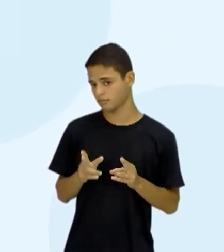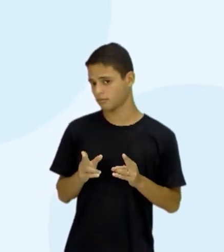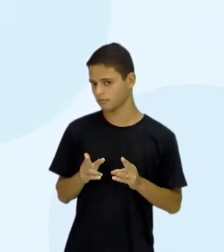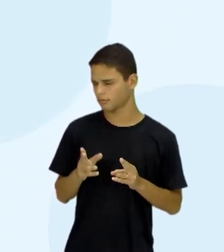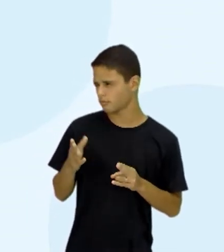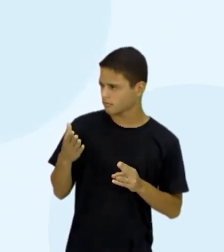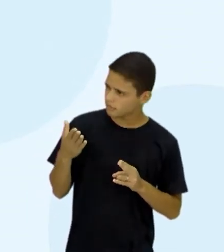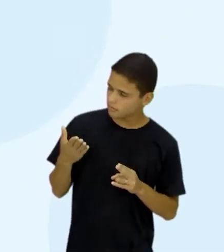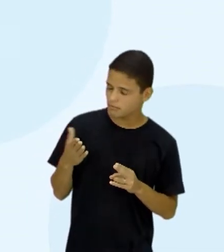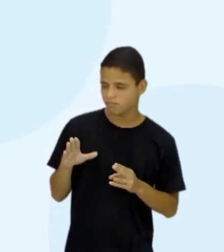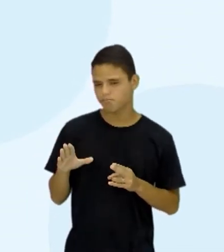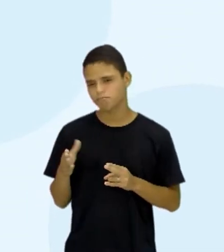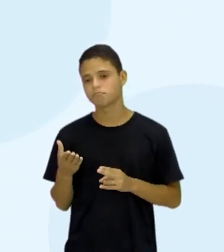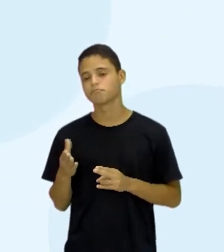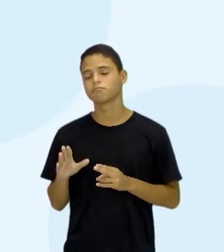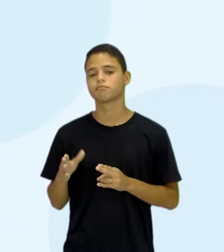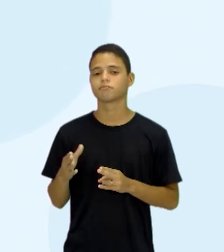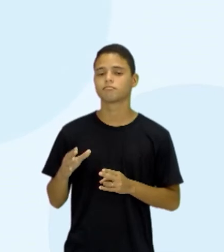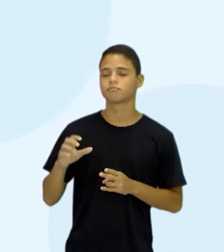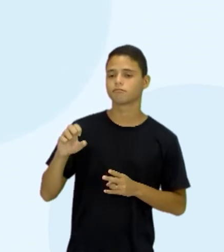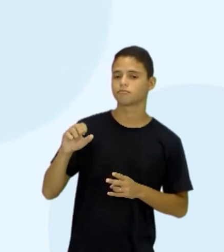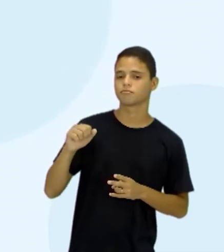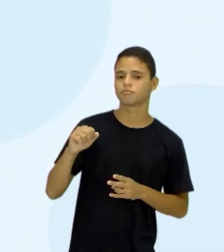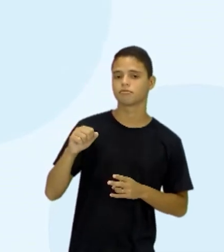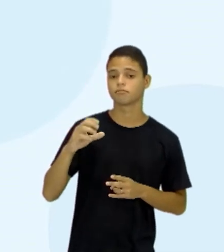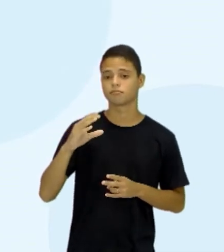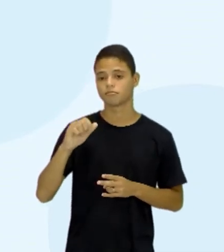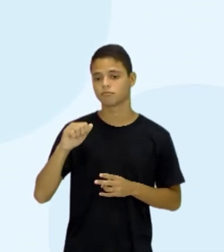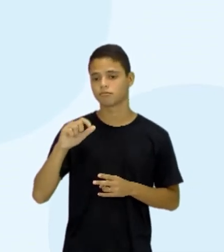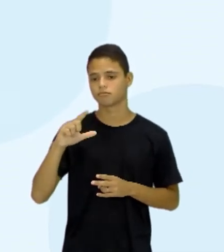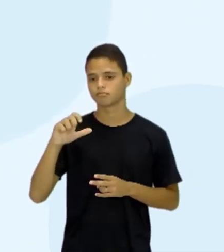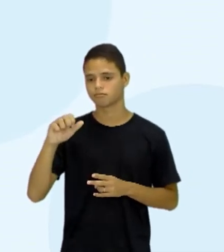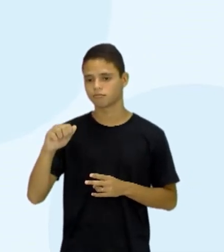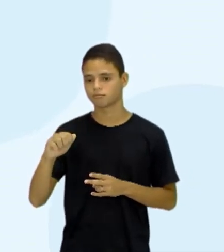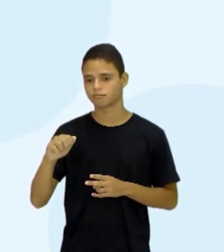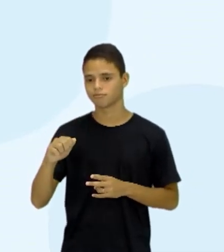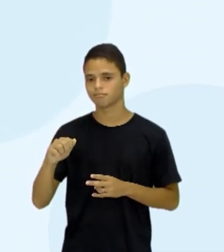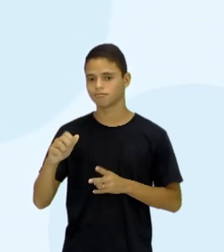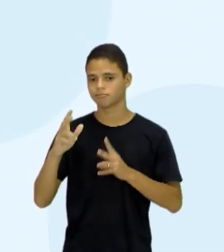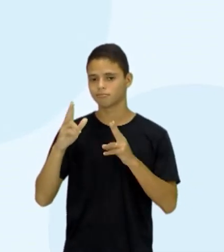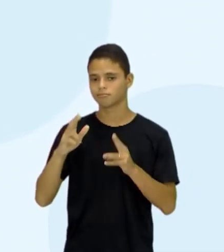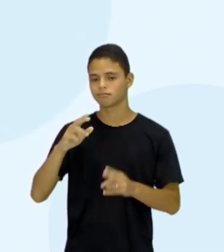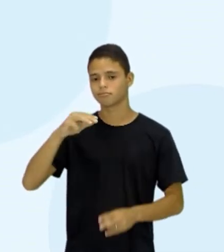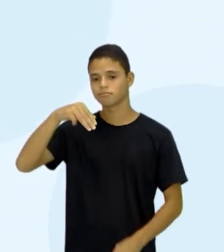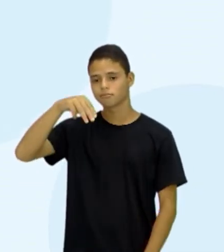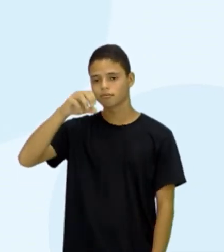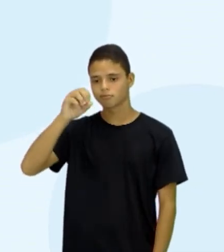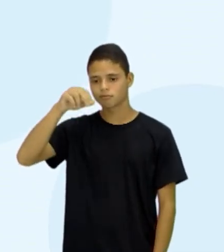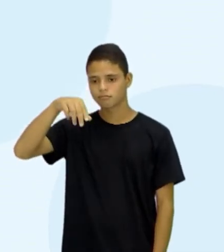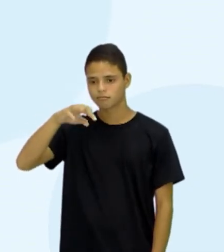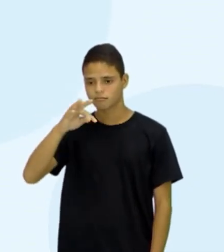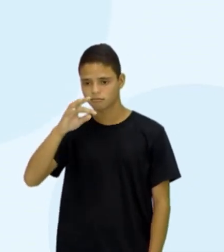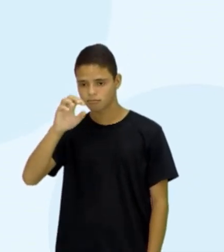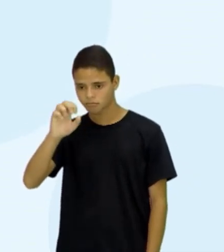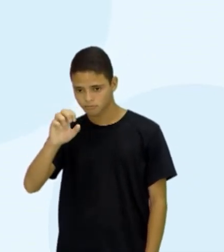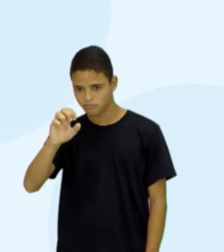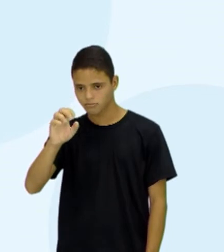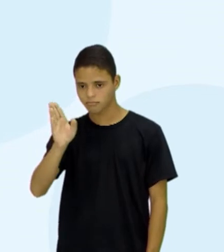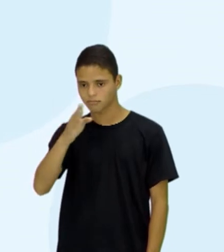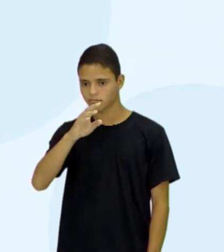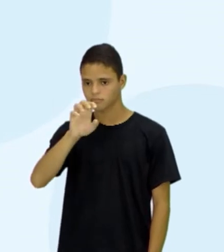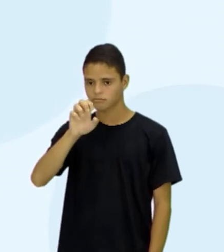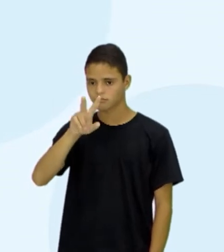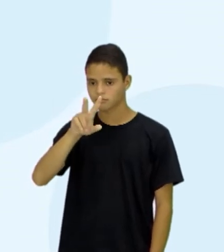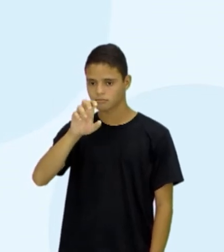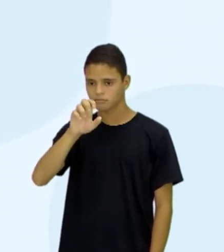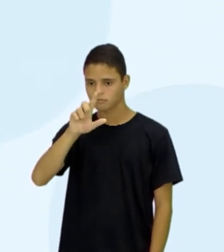escala o Monte Everest, o pico do Everest. Sabe quanto que, se a Terra fosse desse tamanho que eu